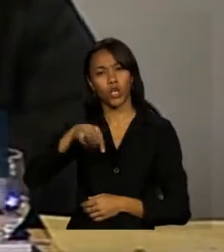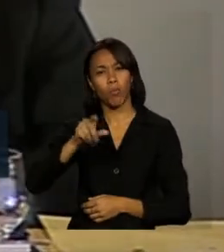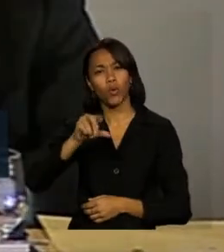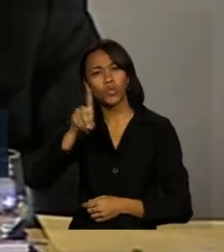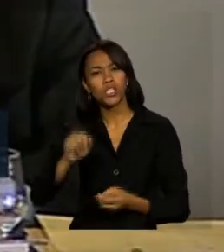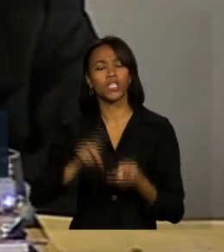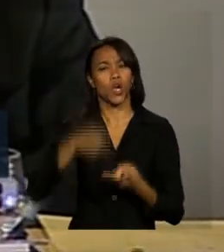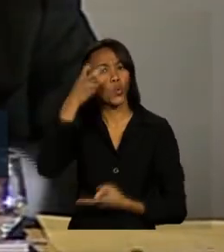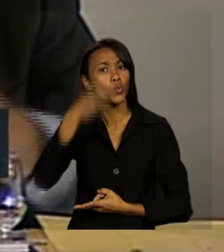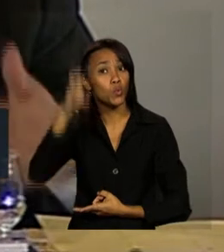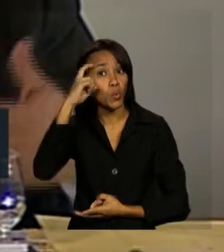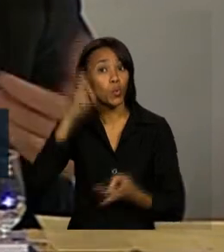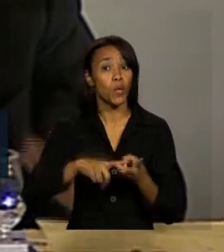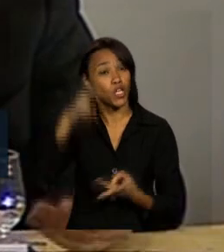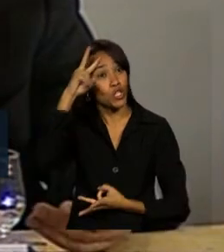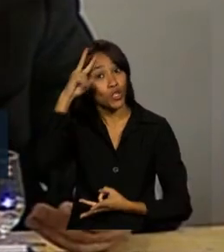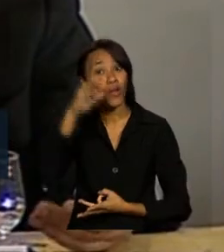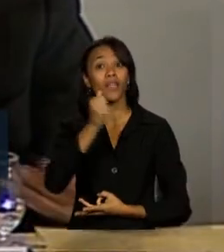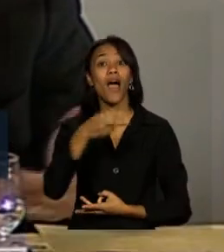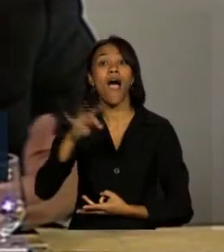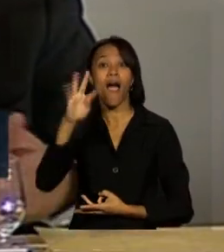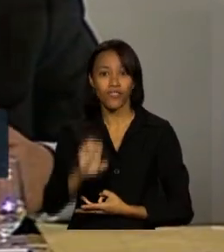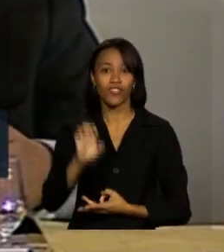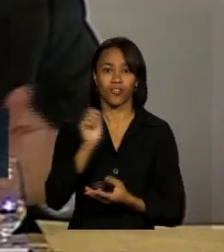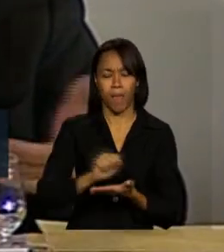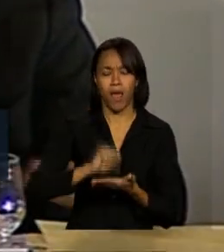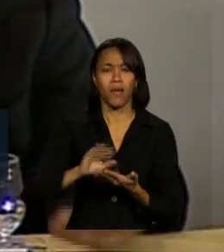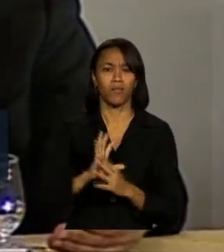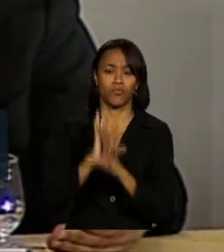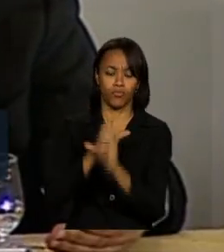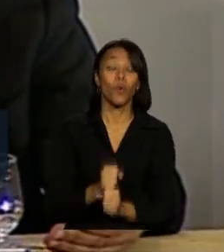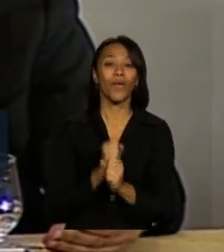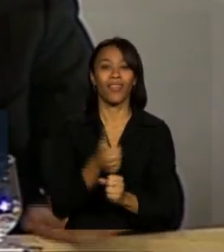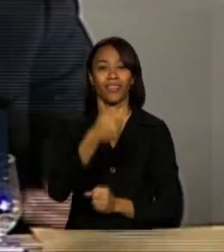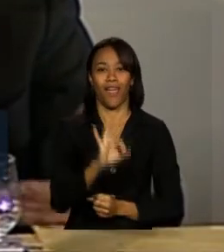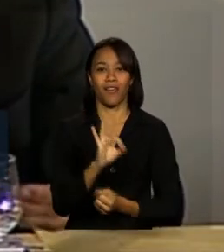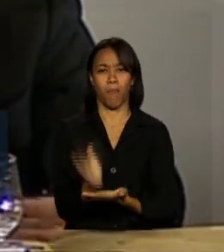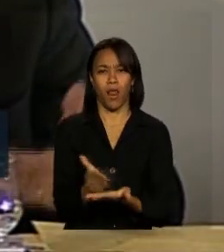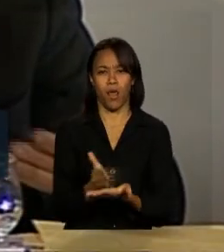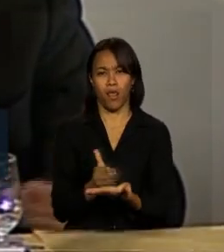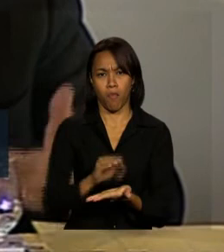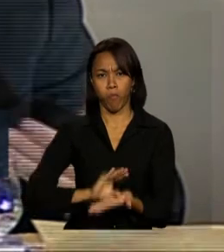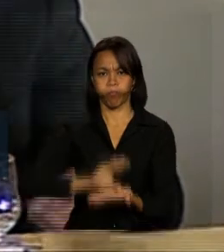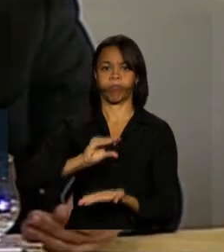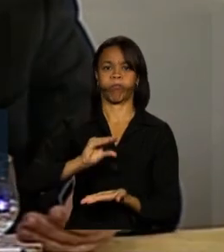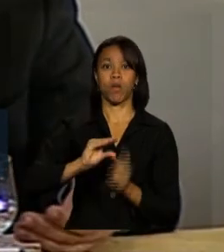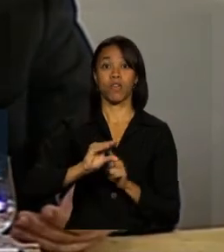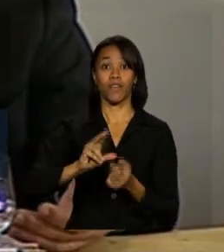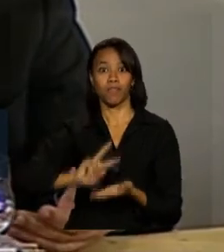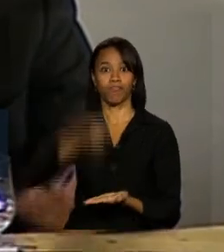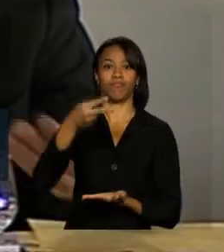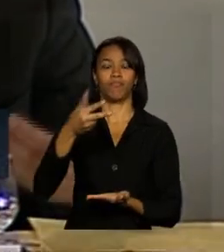da arte, nessa oralidade, se produziram 10 volumes. 10 volumes que serão